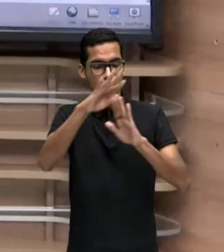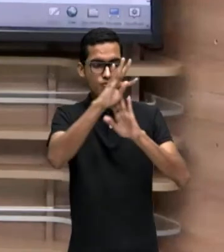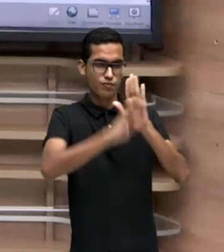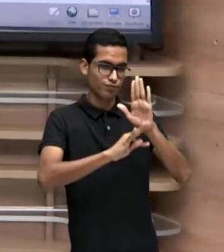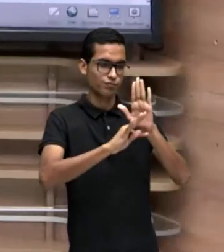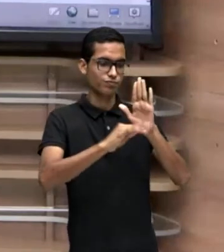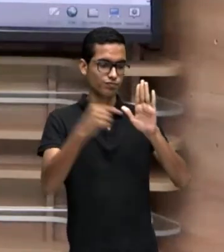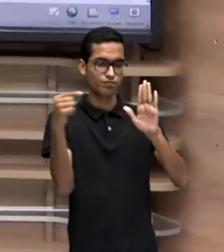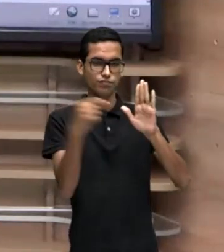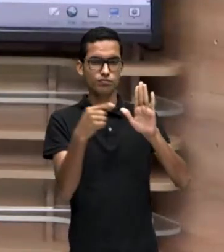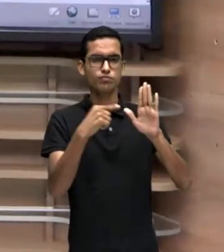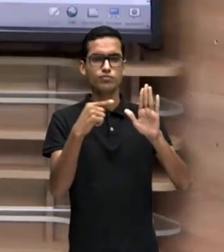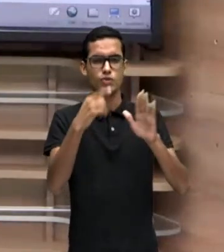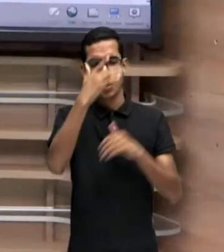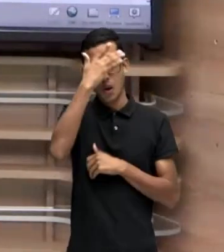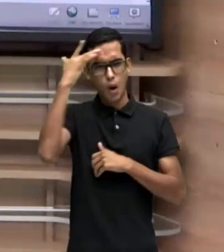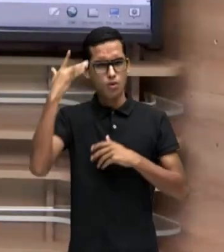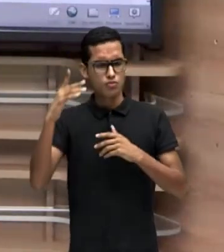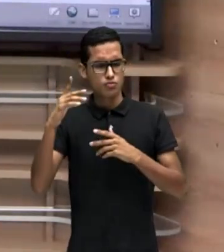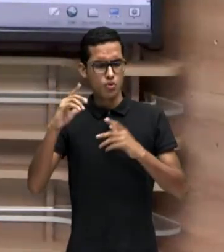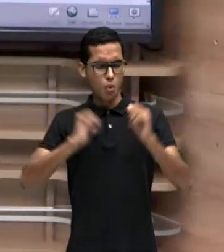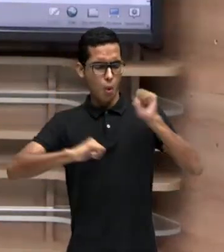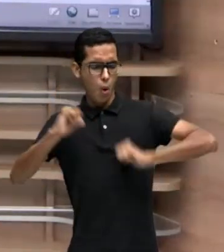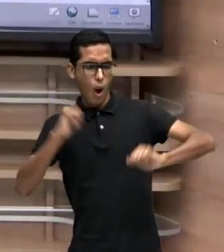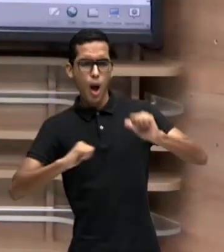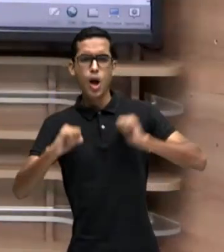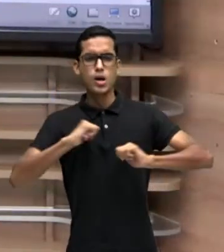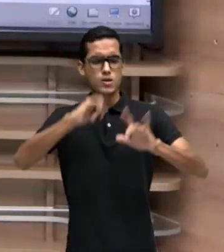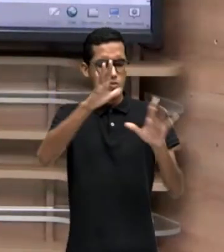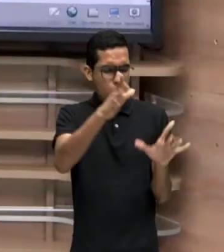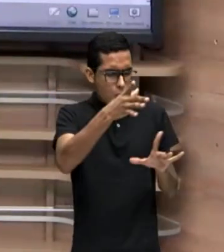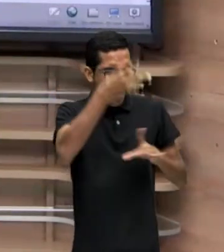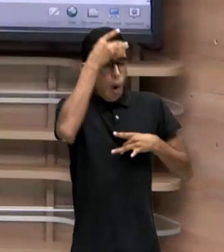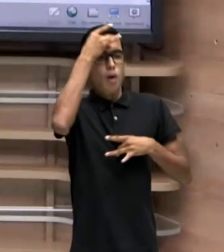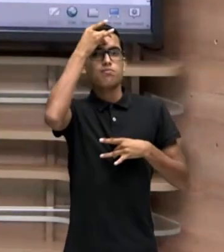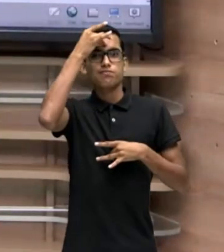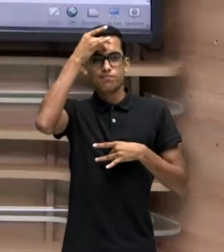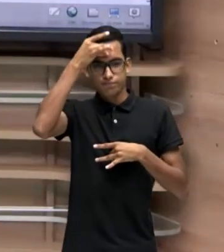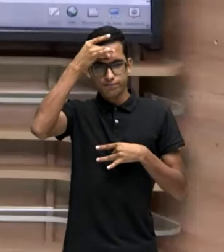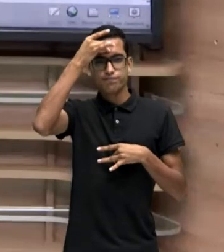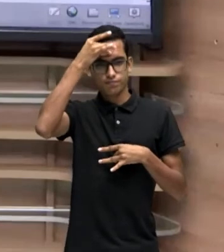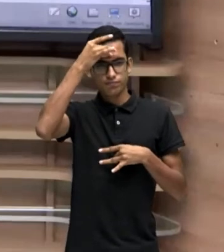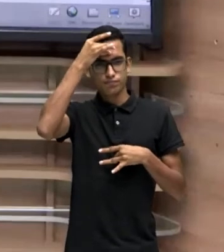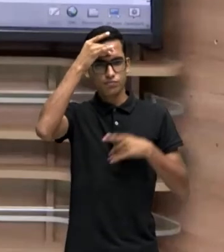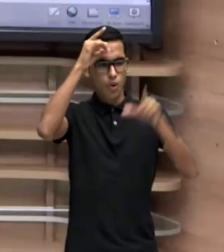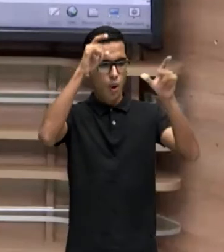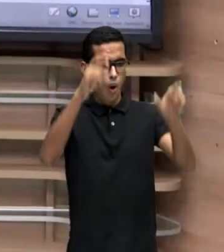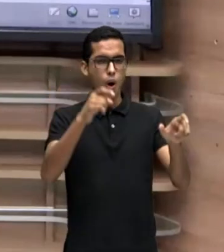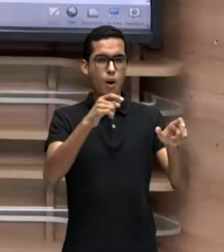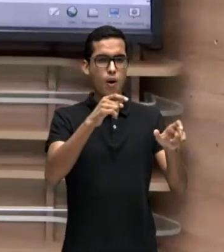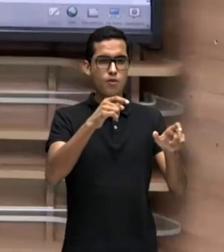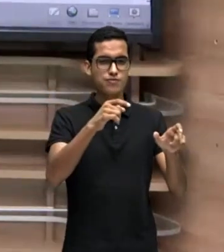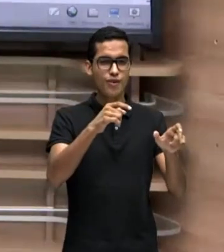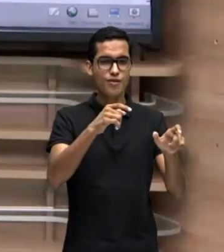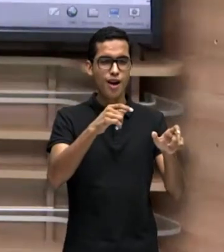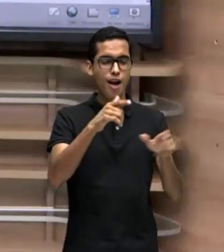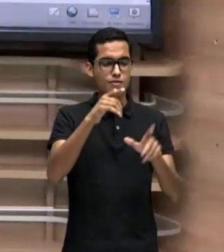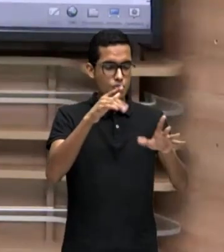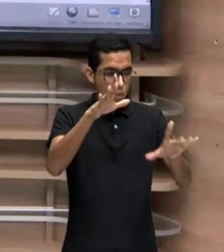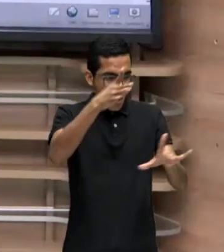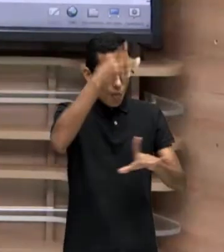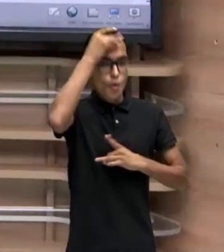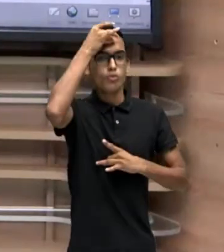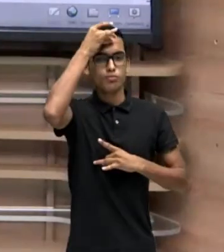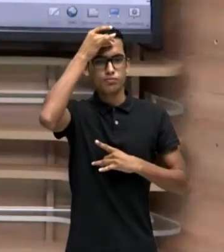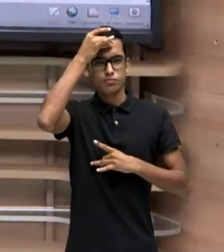está ali interpretando aquele personagem, incorporando, como eu até falei na aula, a gente às vezes fica até com raiva do personagem, pelo amor de Deus, por que tu